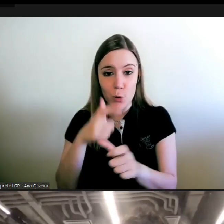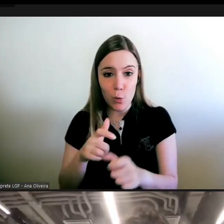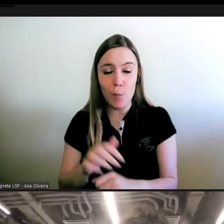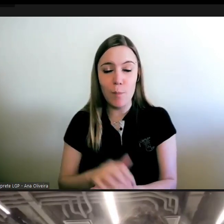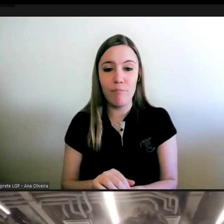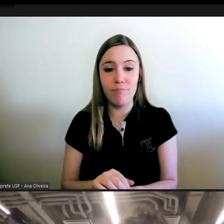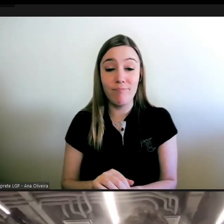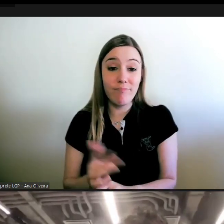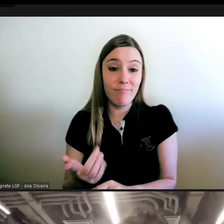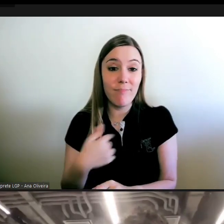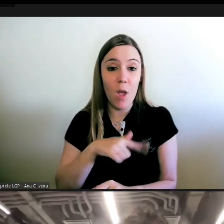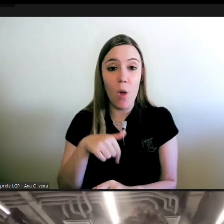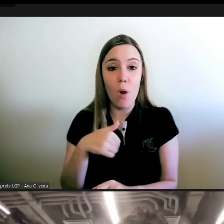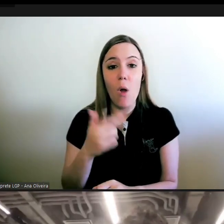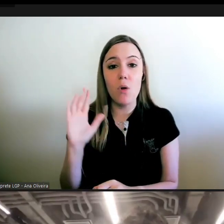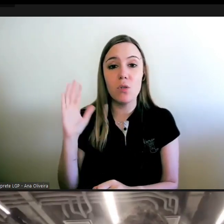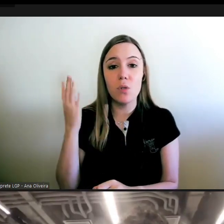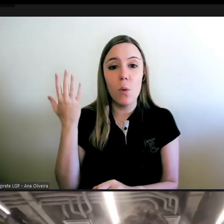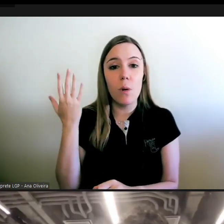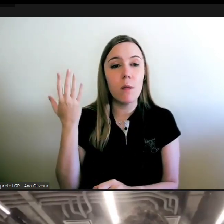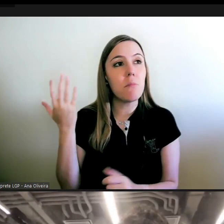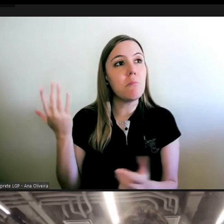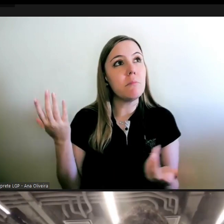seja, nós quando estamos,